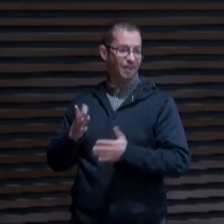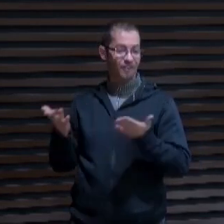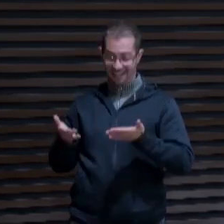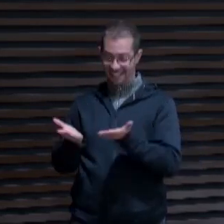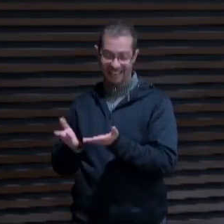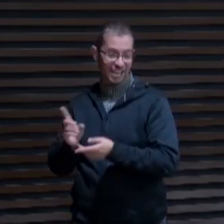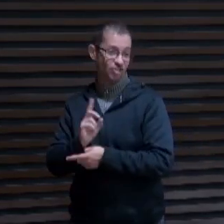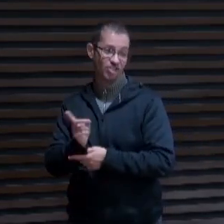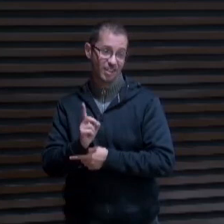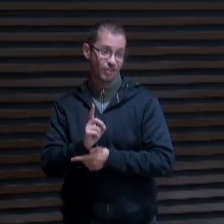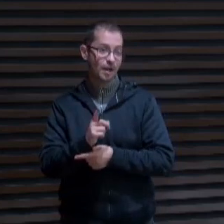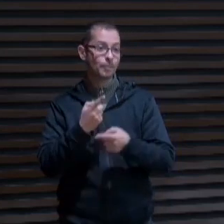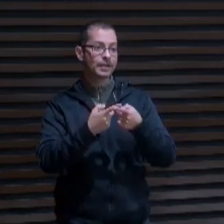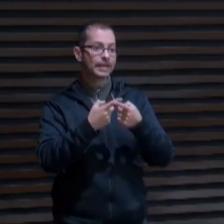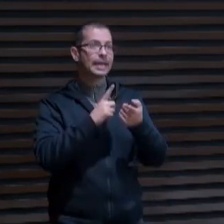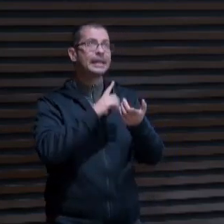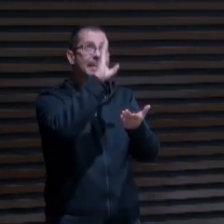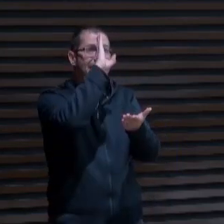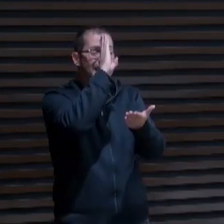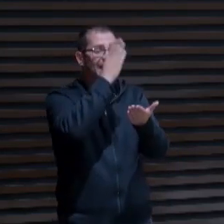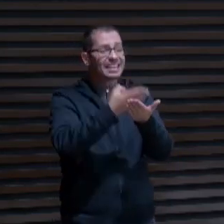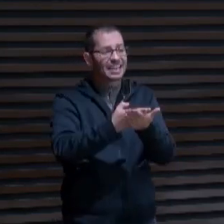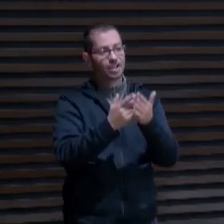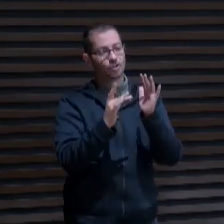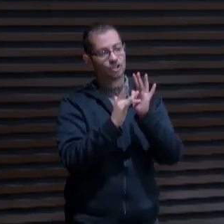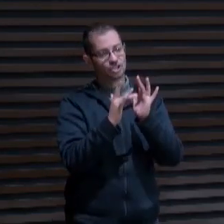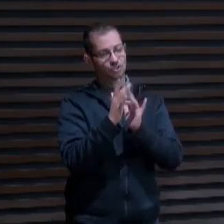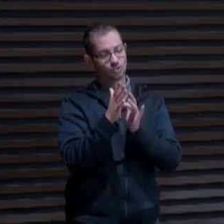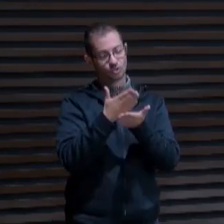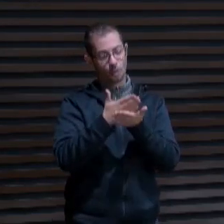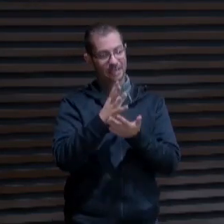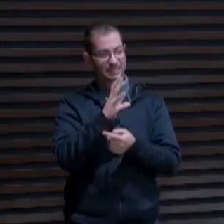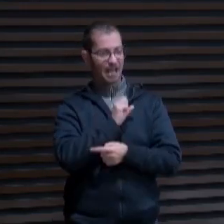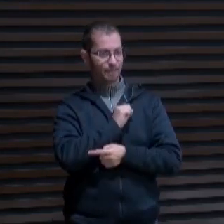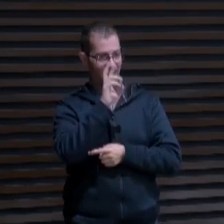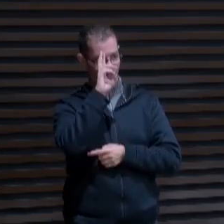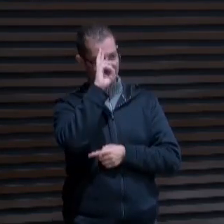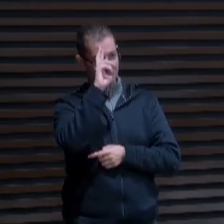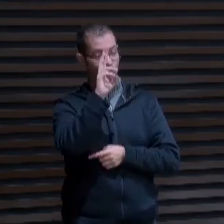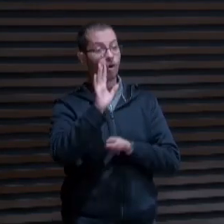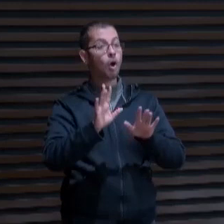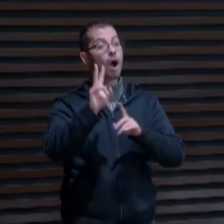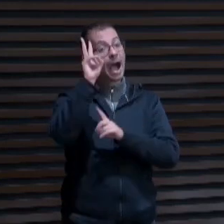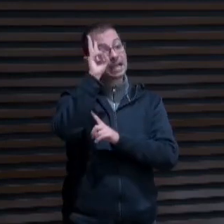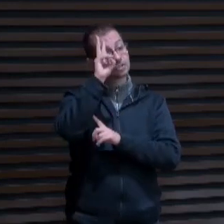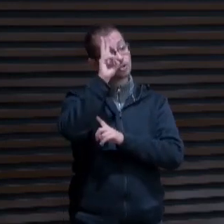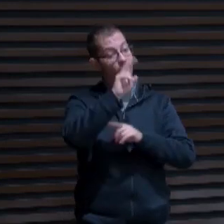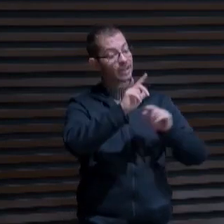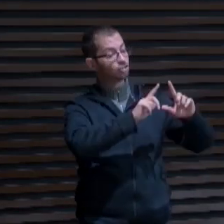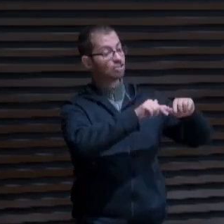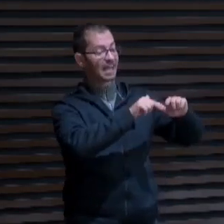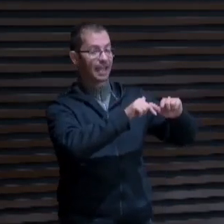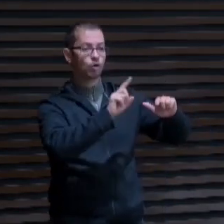então começa a amar o Senhor e começa essa jornada com o Senhor. Mas, queridos, a história de Israel, posterior a esse